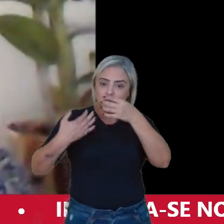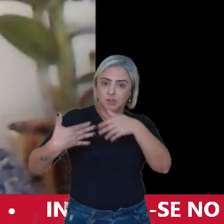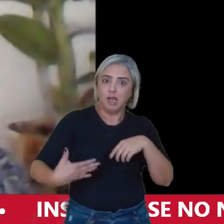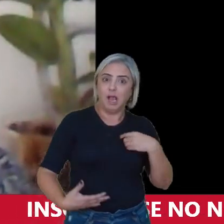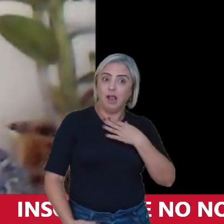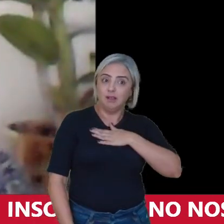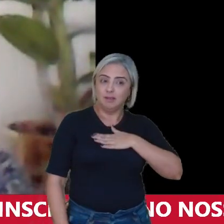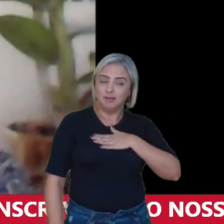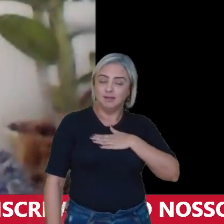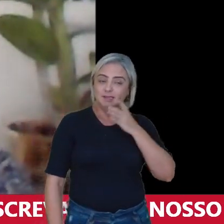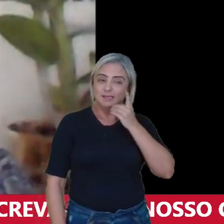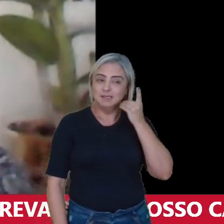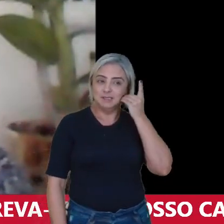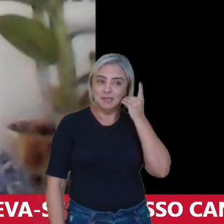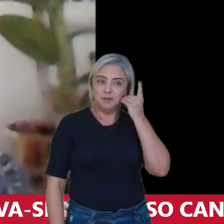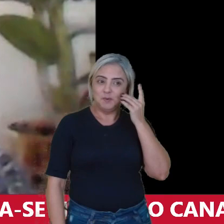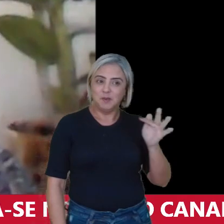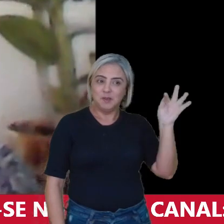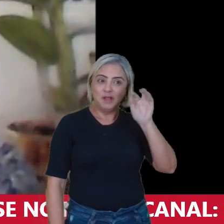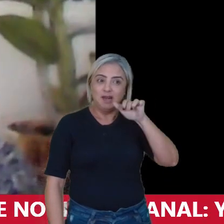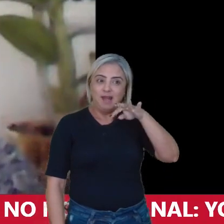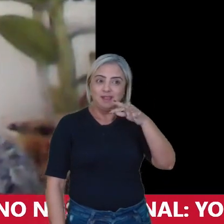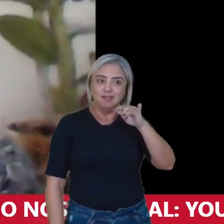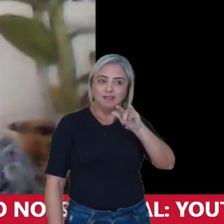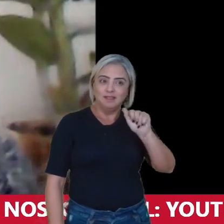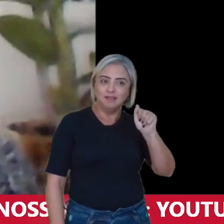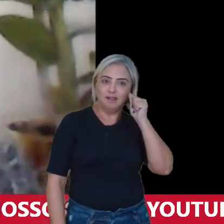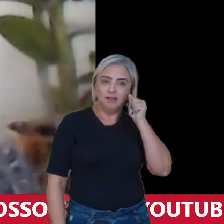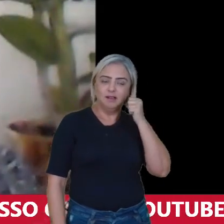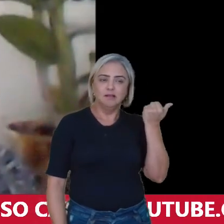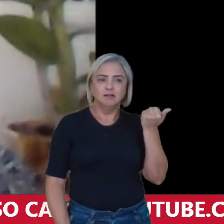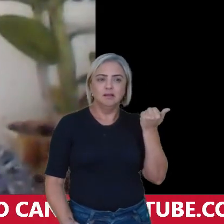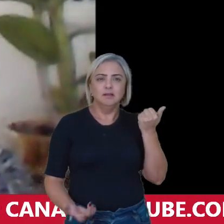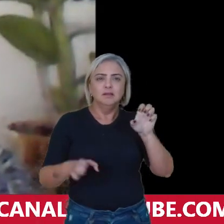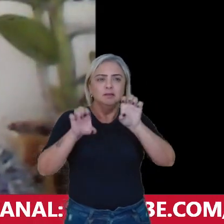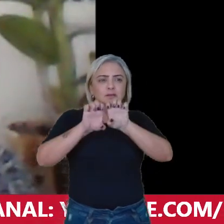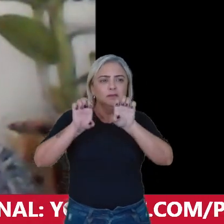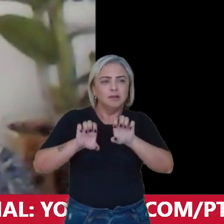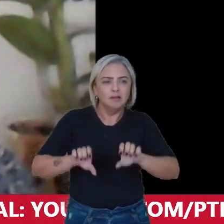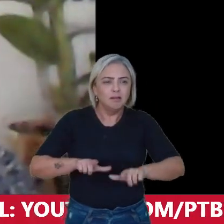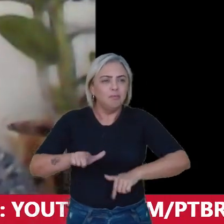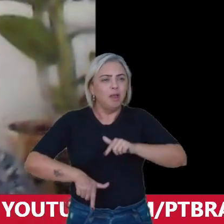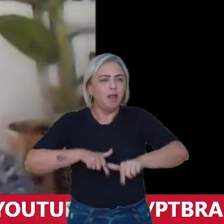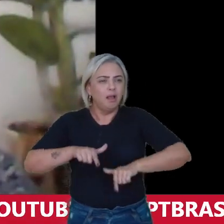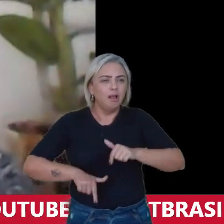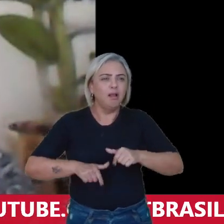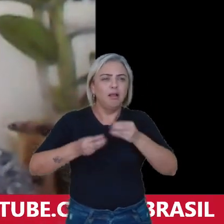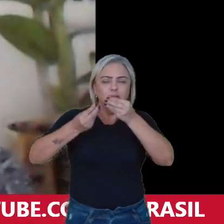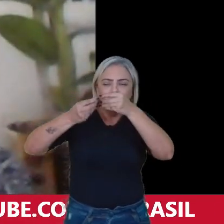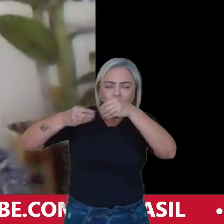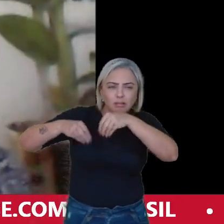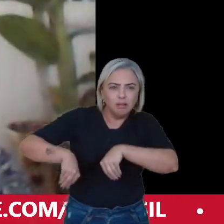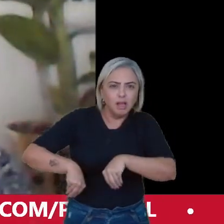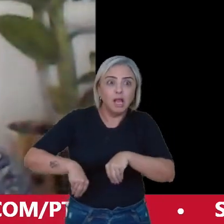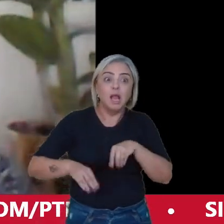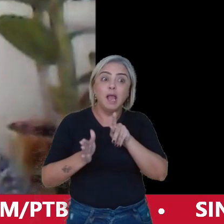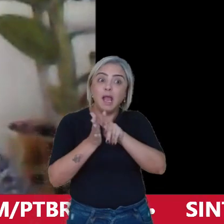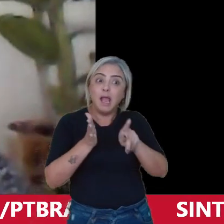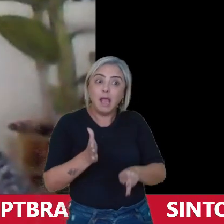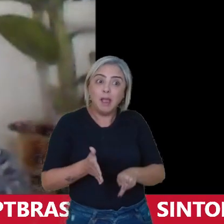nossa querida deputada Natália Bonavides, sobre desestruturação do emprego, precarização, a